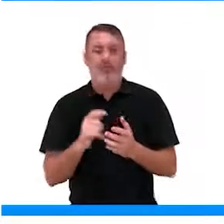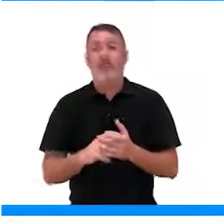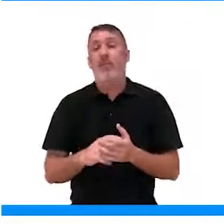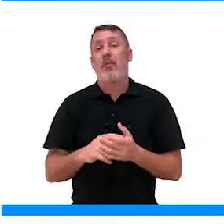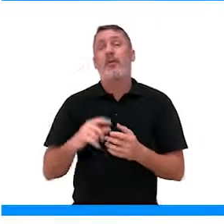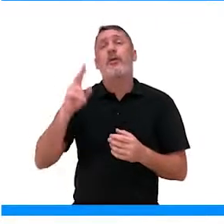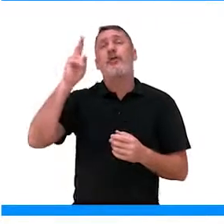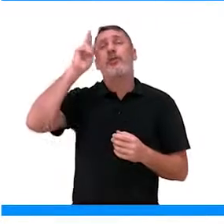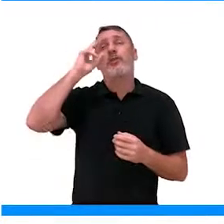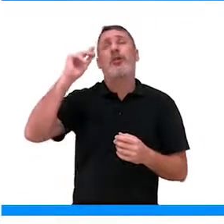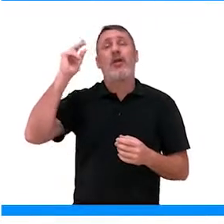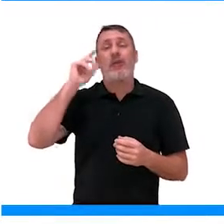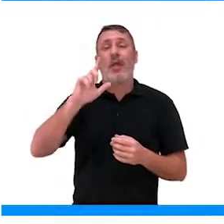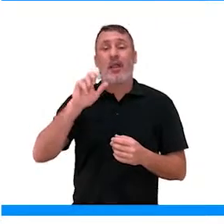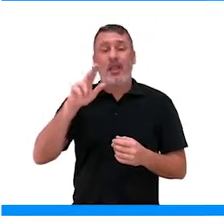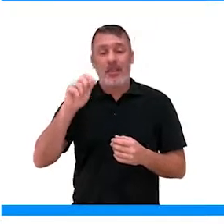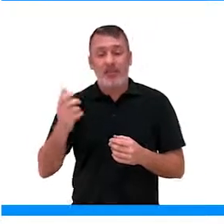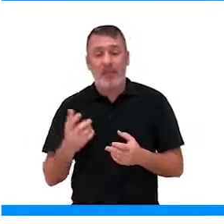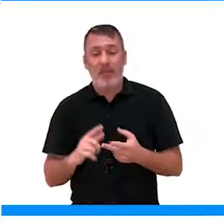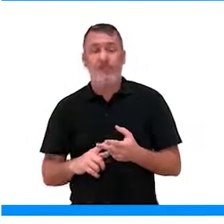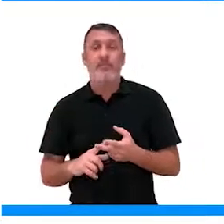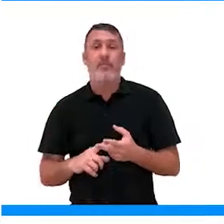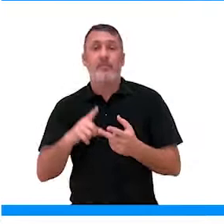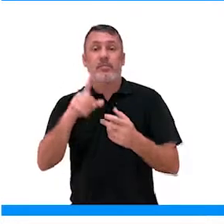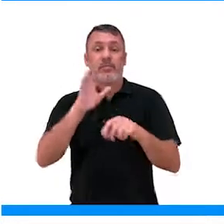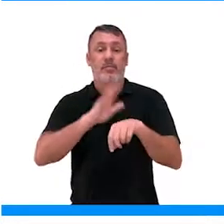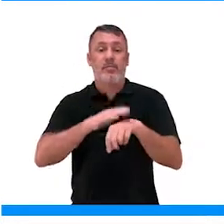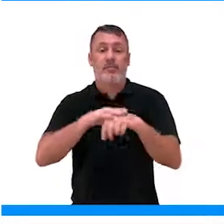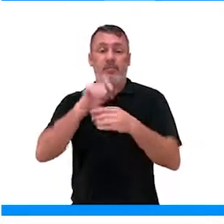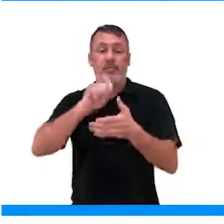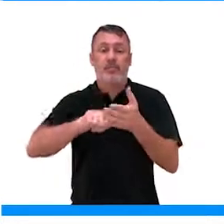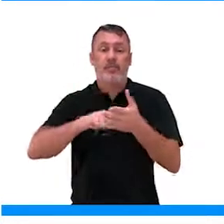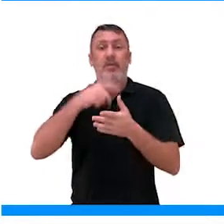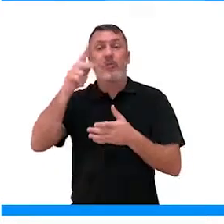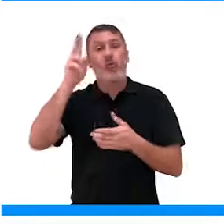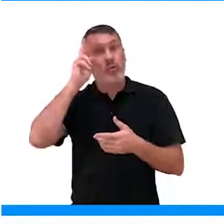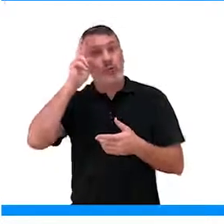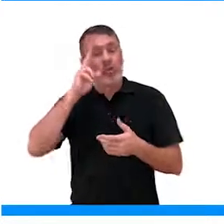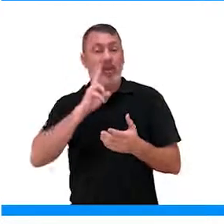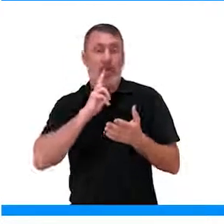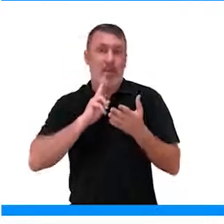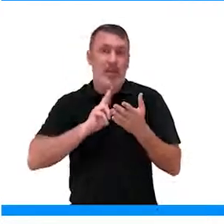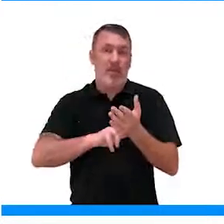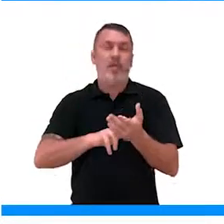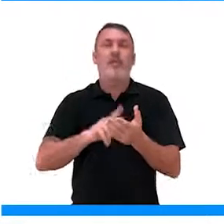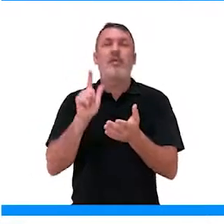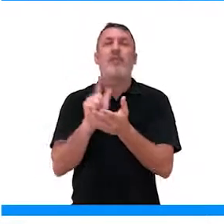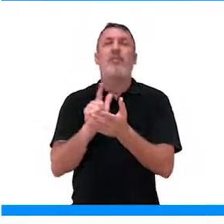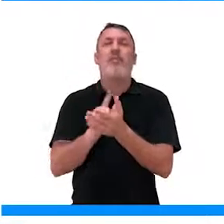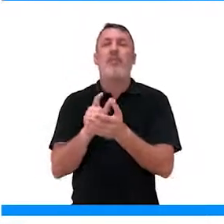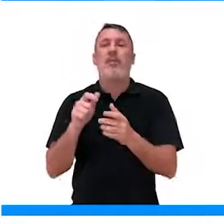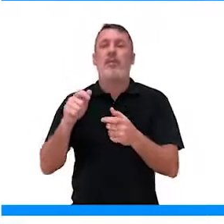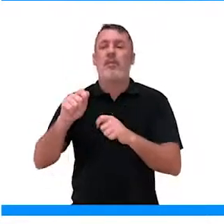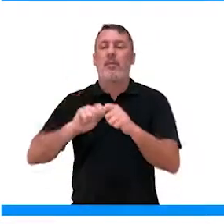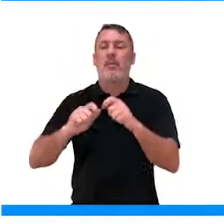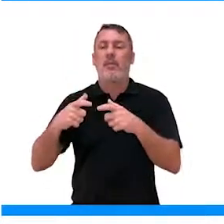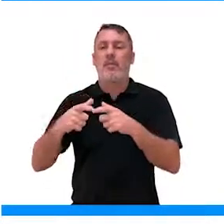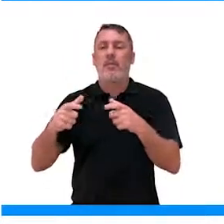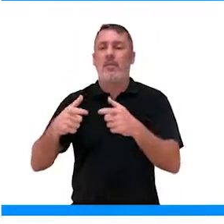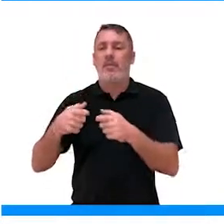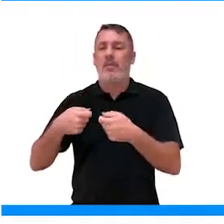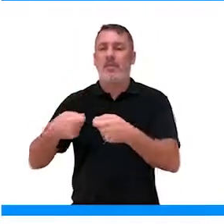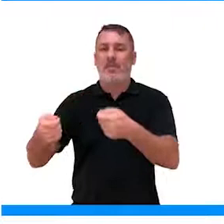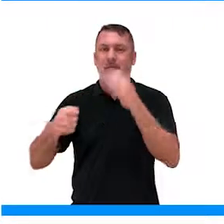infantil. A lenda, a biografia ou a autobiografia, a carta, né? E o bilhete.